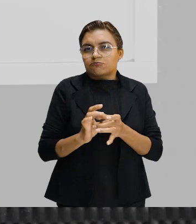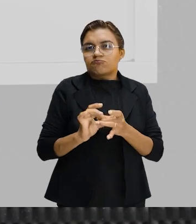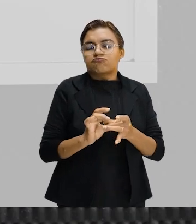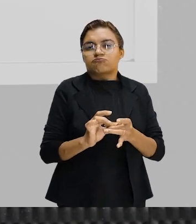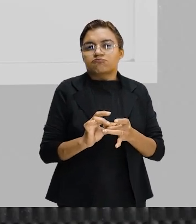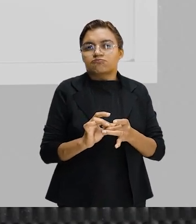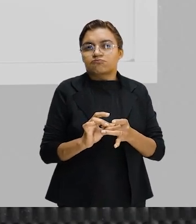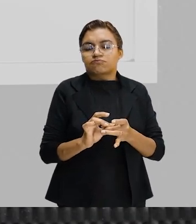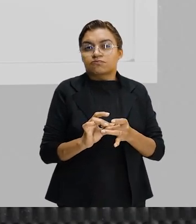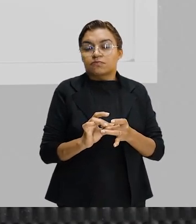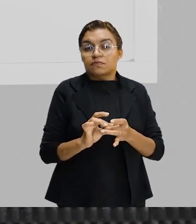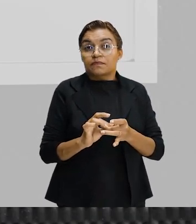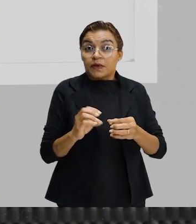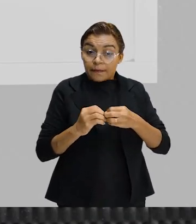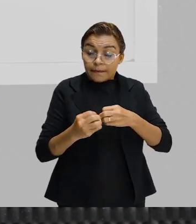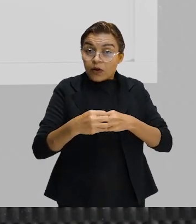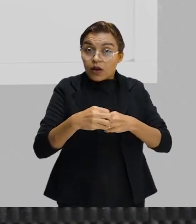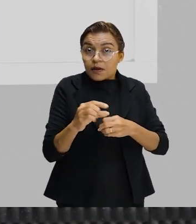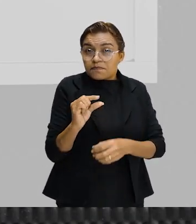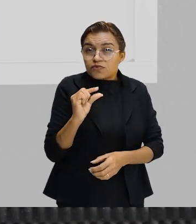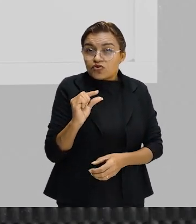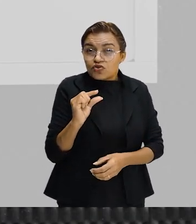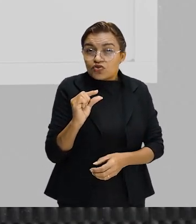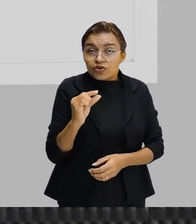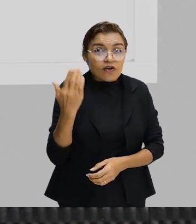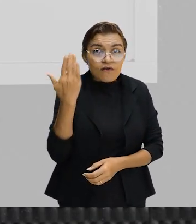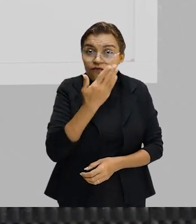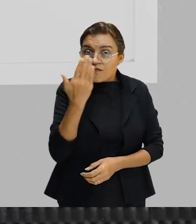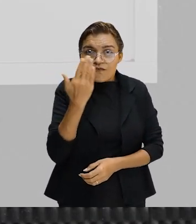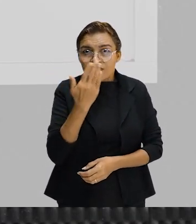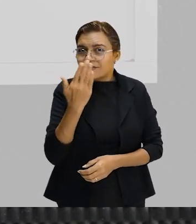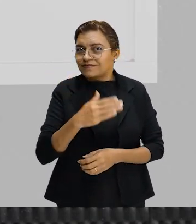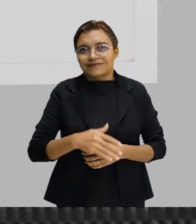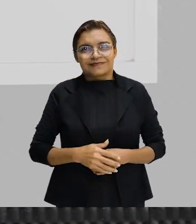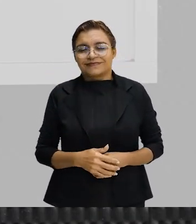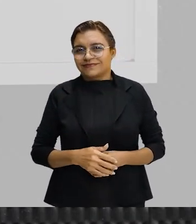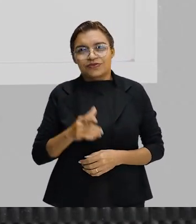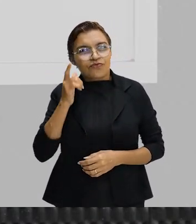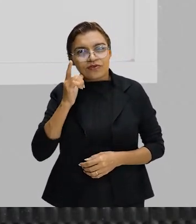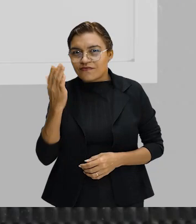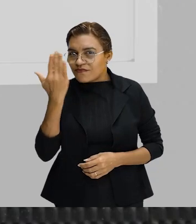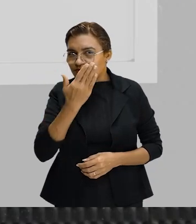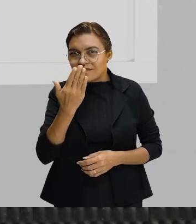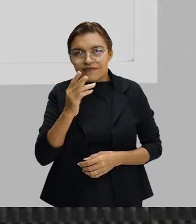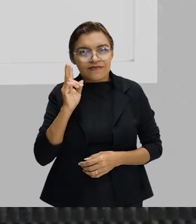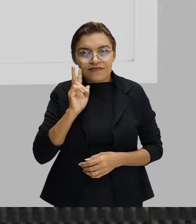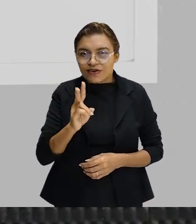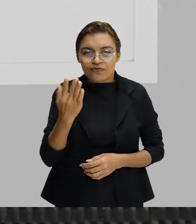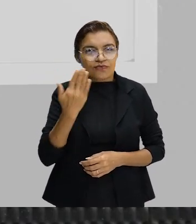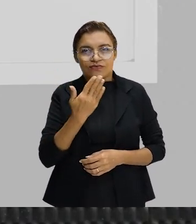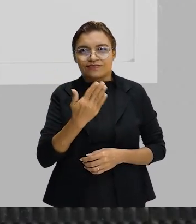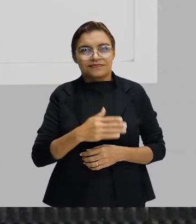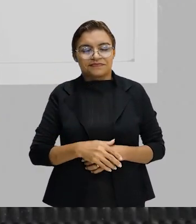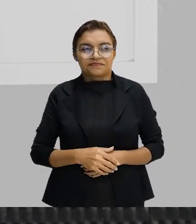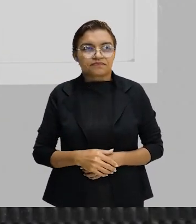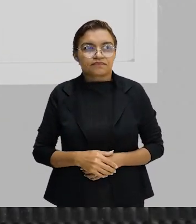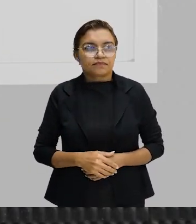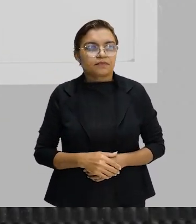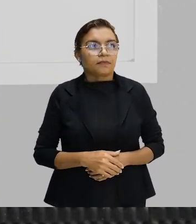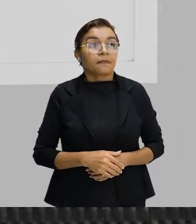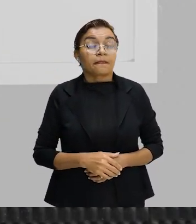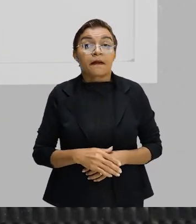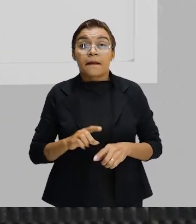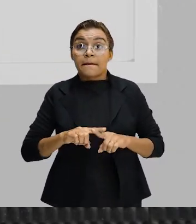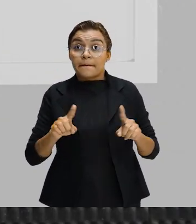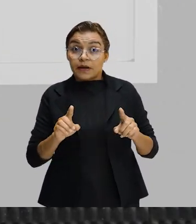moléculas, elas são bem pequenininhas, a gente não consegue ver, A gente não consegue vê-las. Mas o